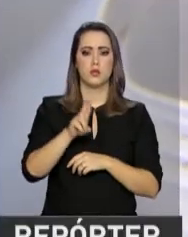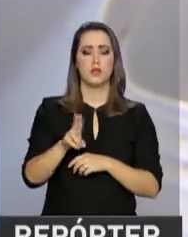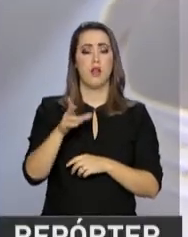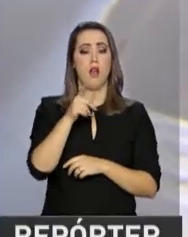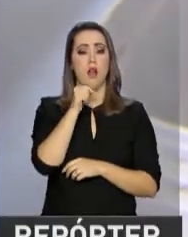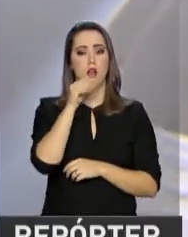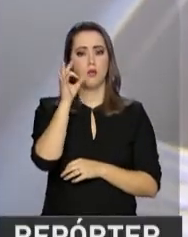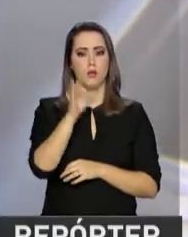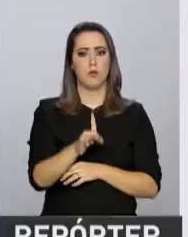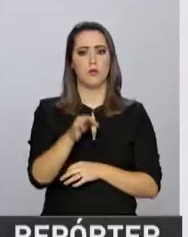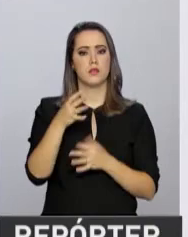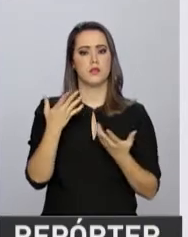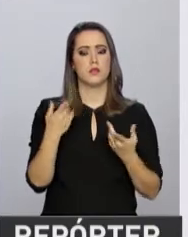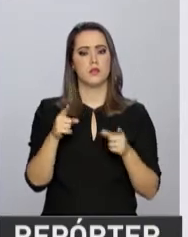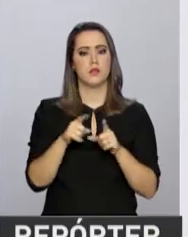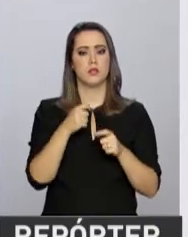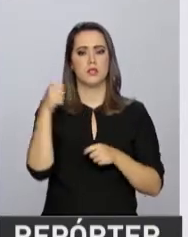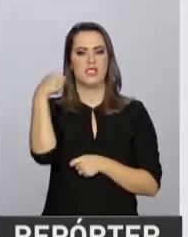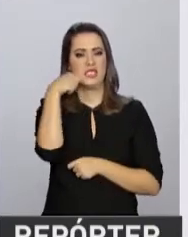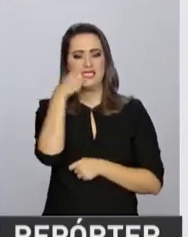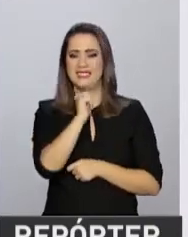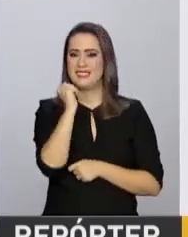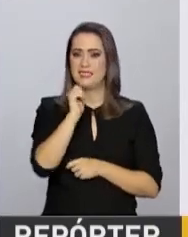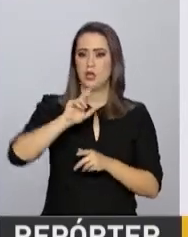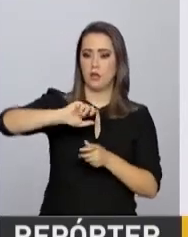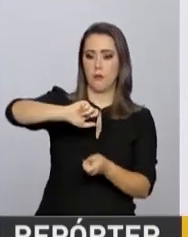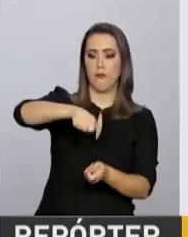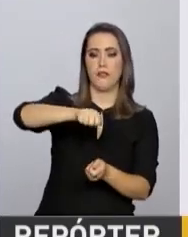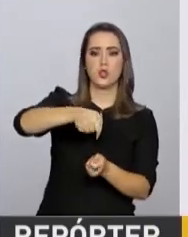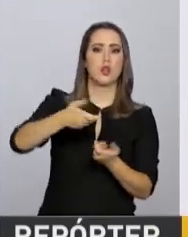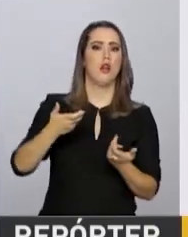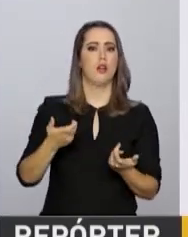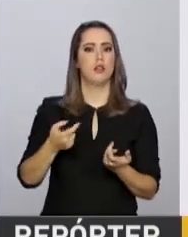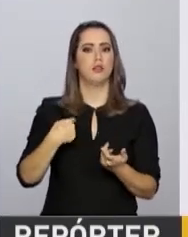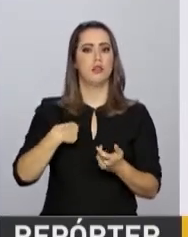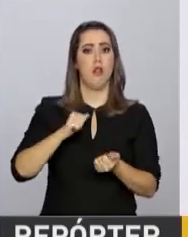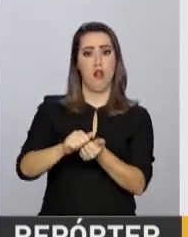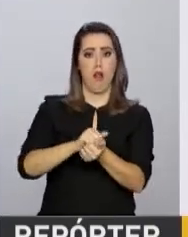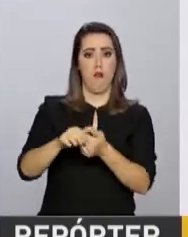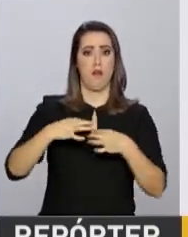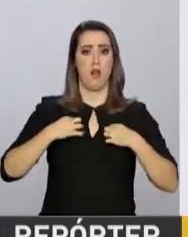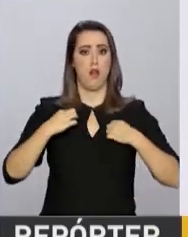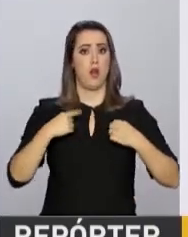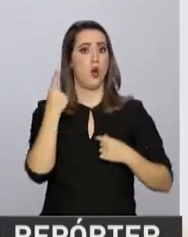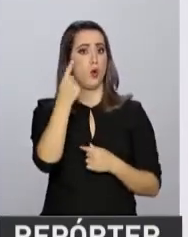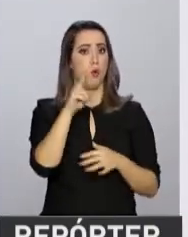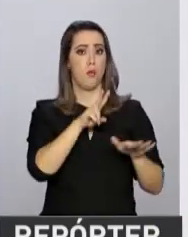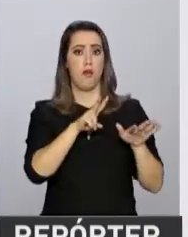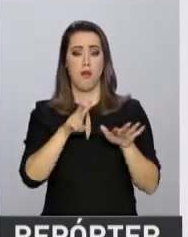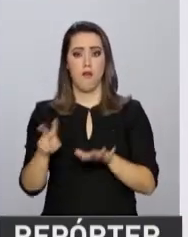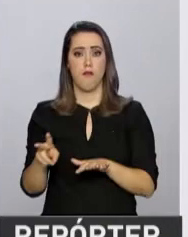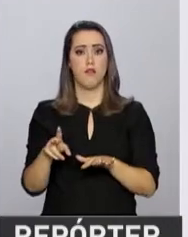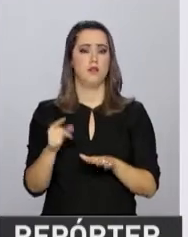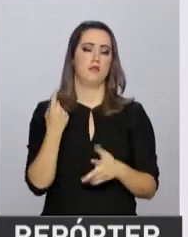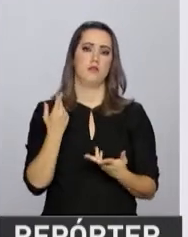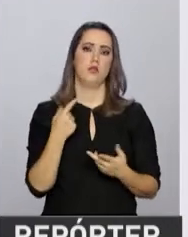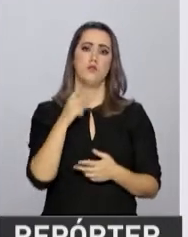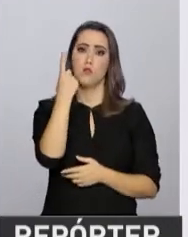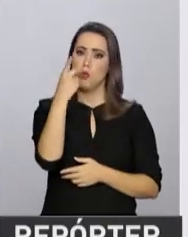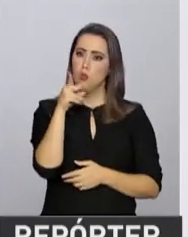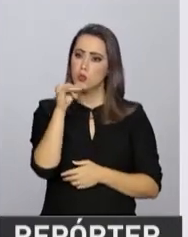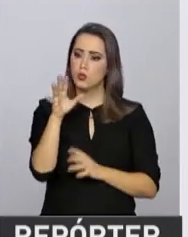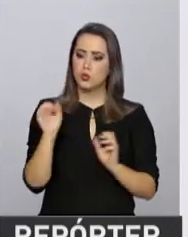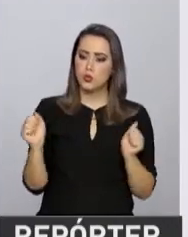é coisa séria escovar os dentes com a torneira fechada lavar roupa olavo uma vez por semana você para aquele dia pra lá